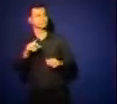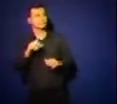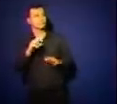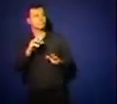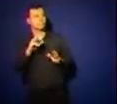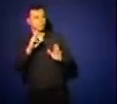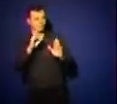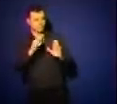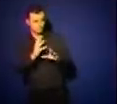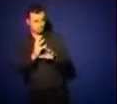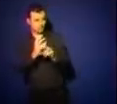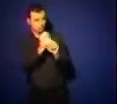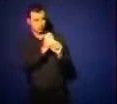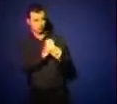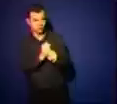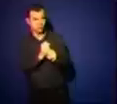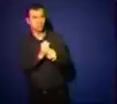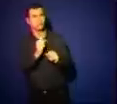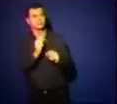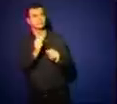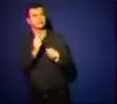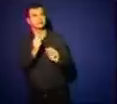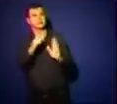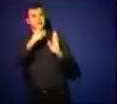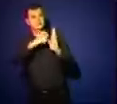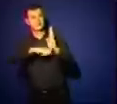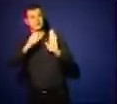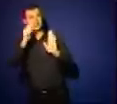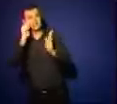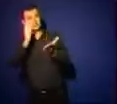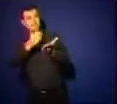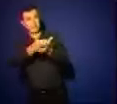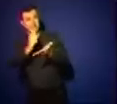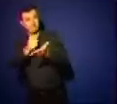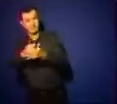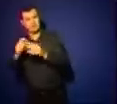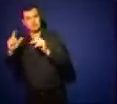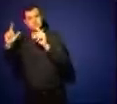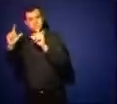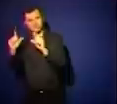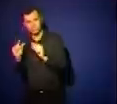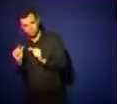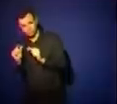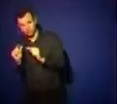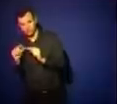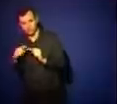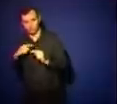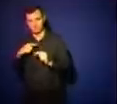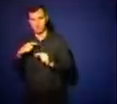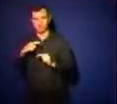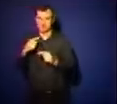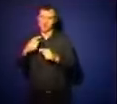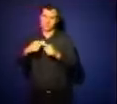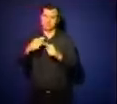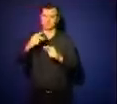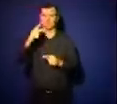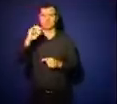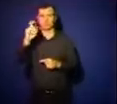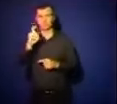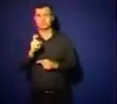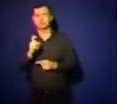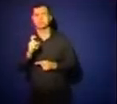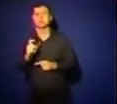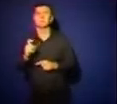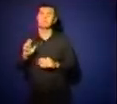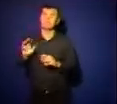de quanto a população deixou de pagar de tarifa por causa do pics essa é uma conta que gerou muita controvérsia nas eleições e de